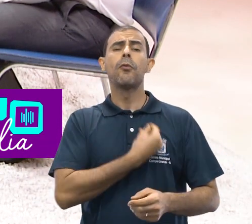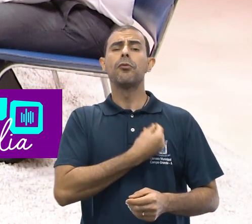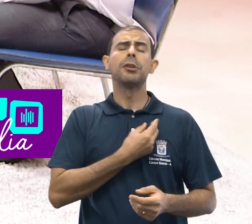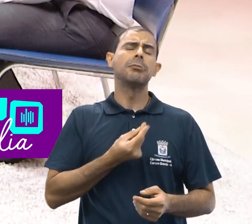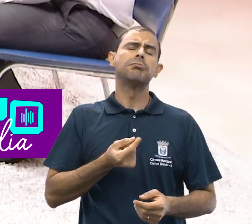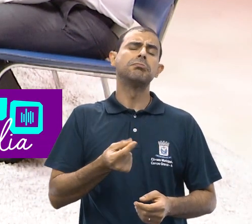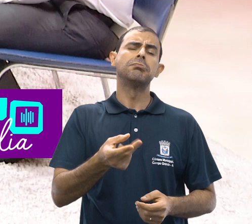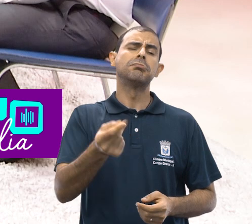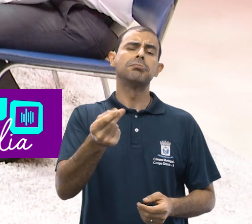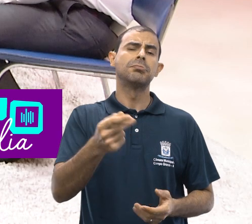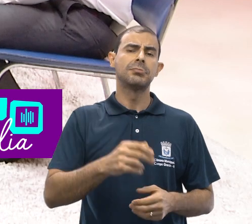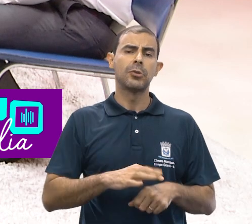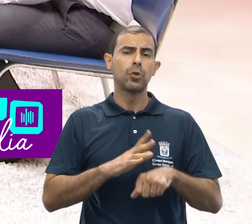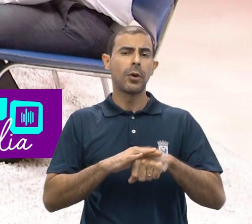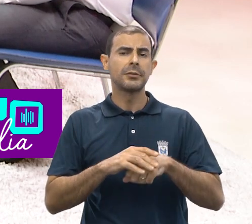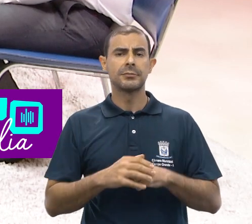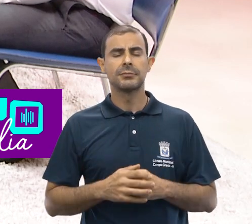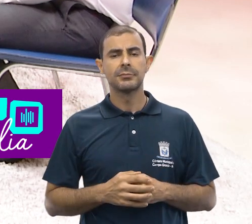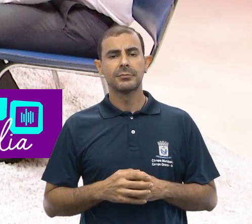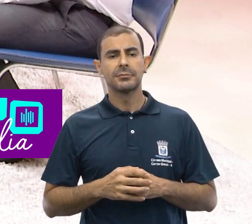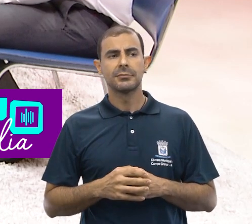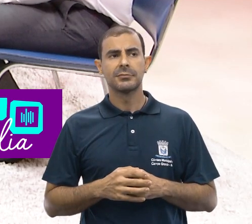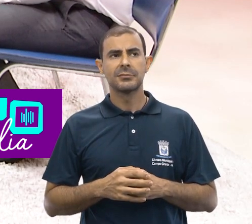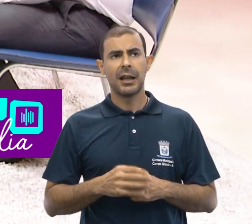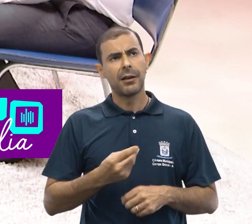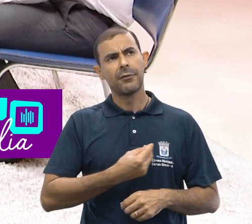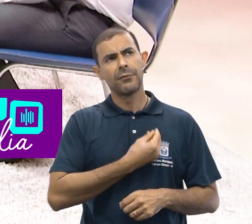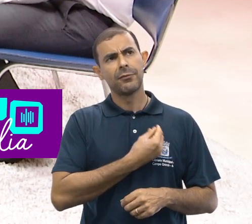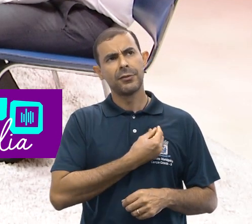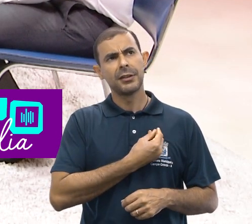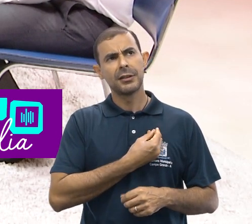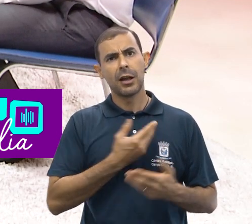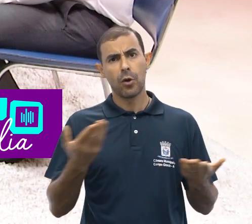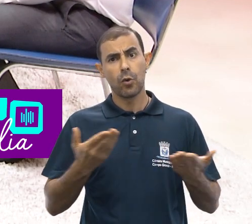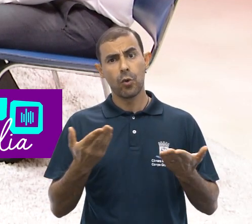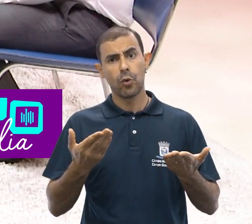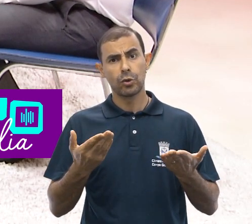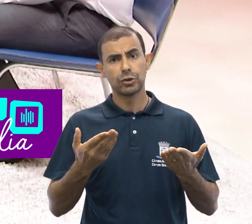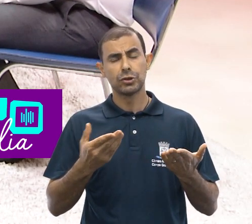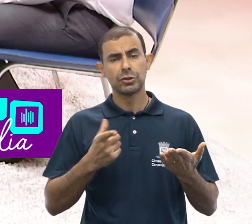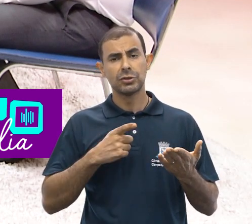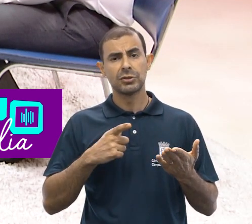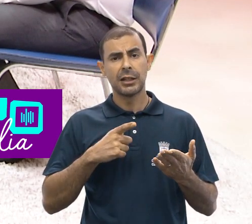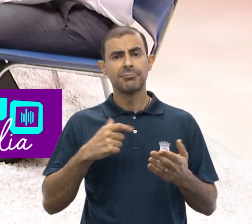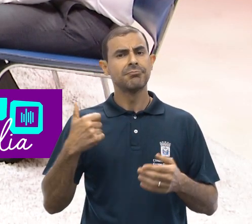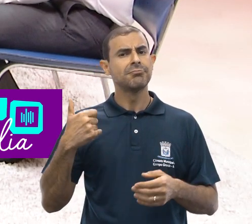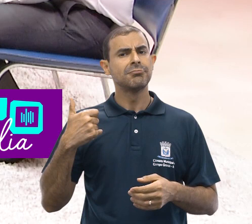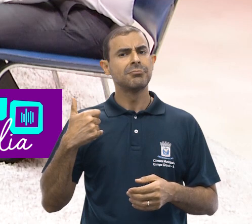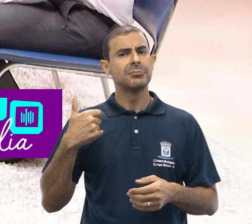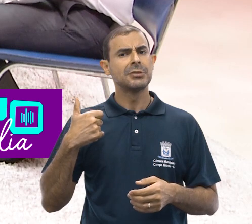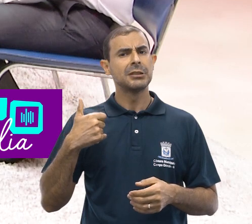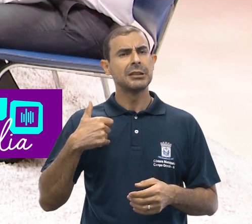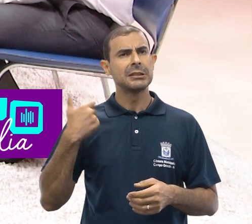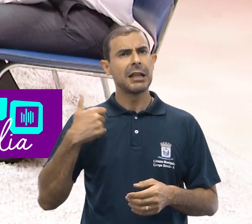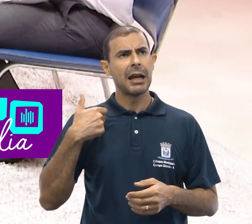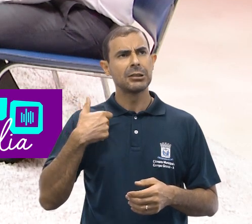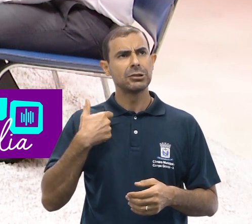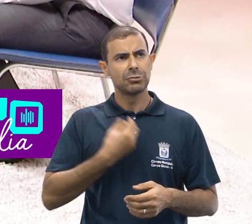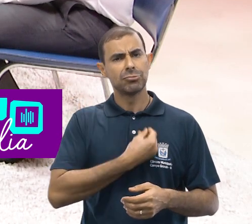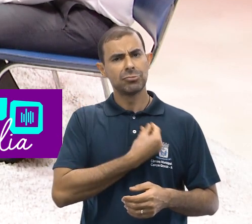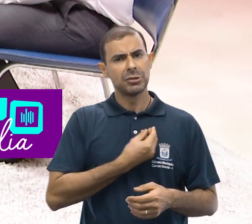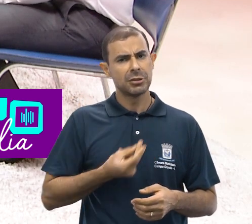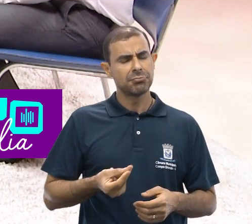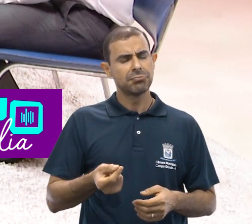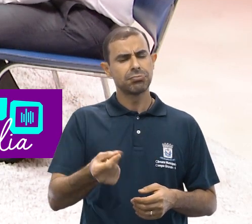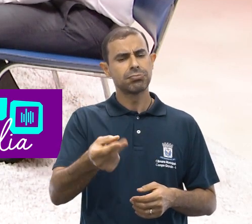com Parkinson hoje? Hoje a expectativa de vida está um pouco abaixo da expectativa de vida do paciente que não tem Parkinson, por